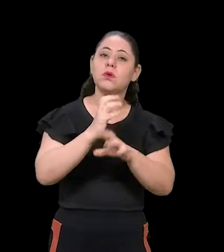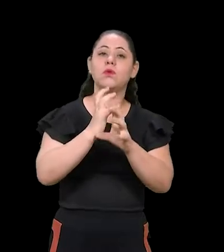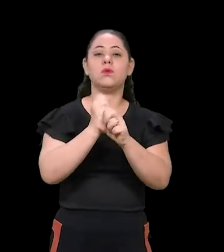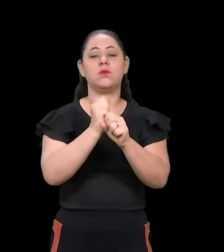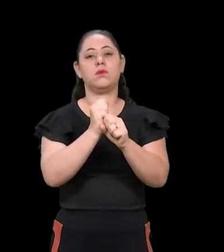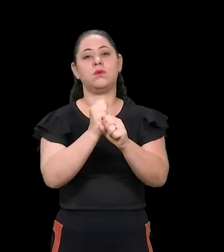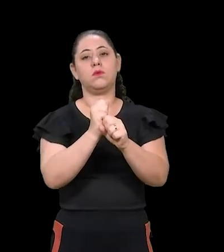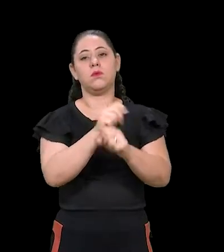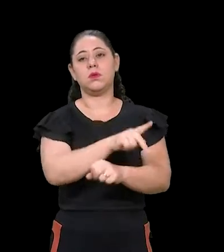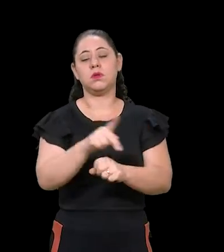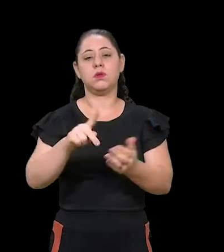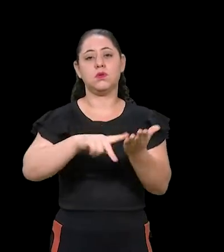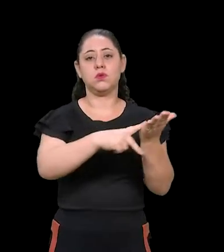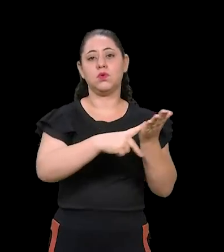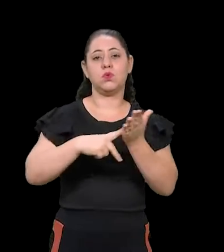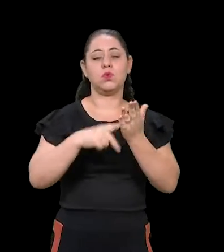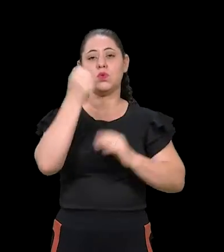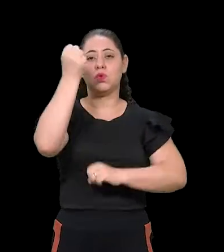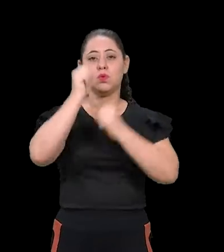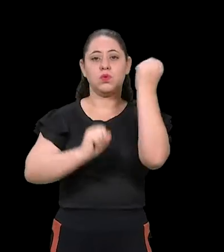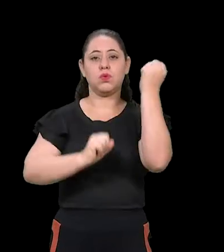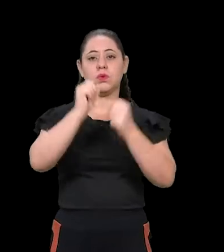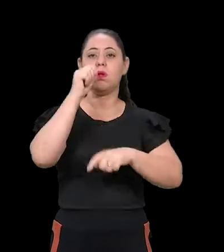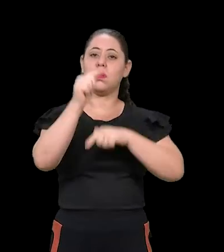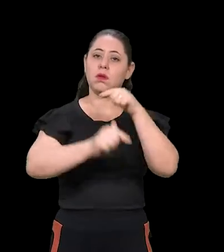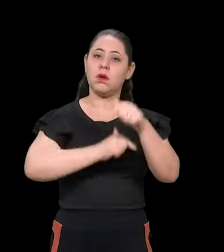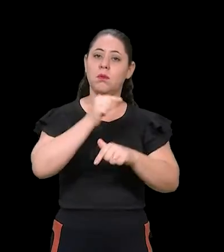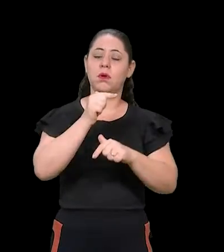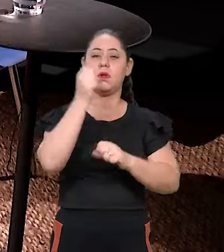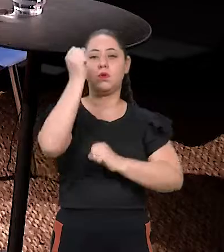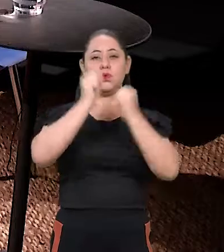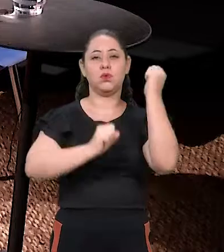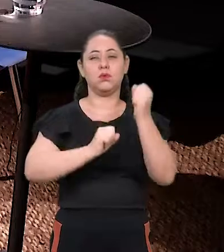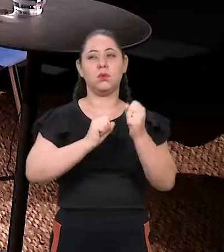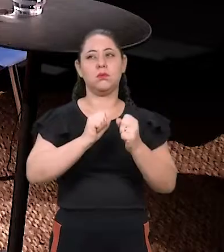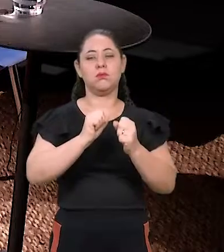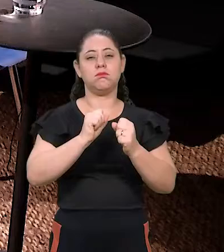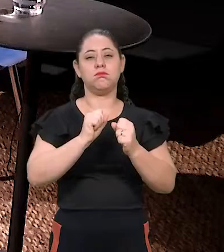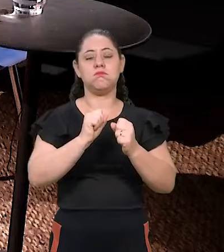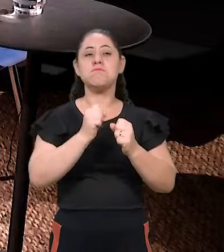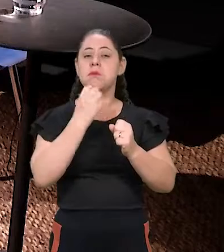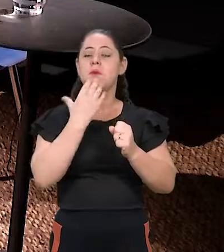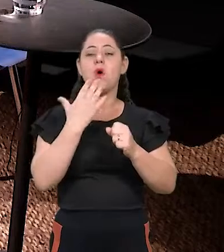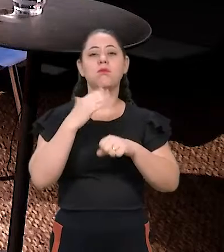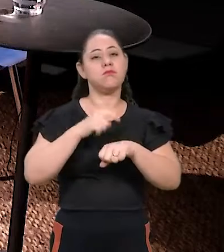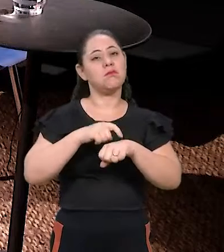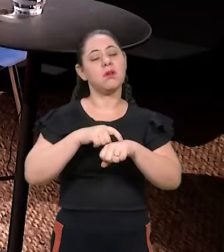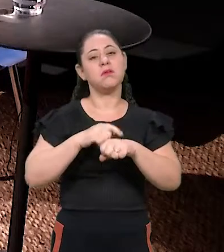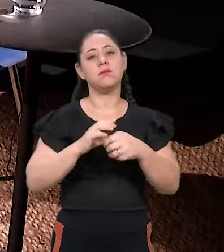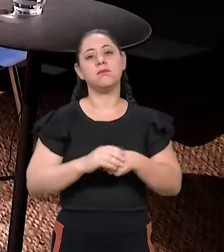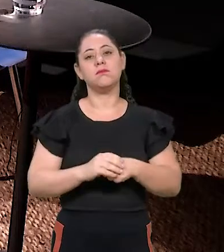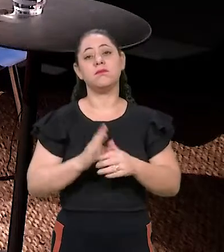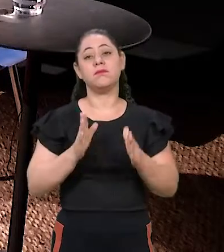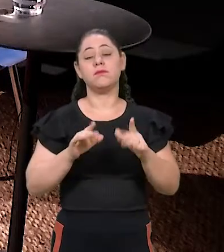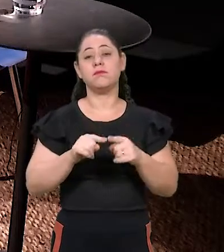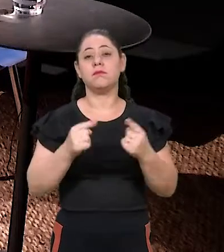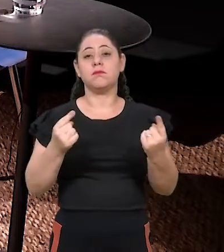do Conselho dos Economistas, fui presidente do Sindicato de Indústria, né? Trabalhei com a indústria durante um bom